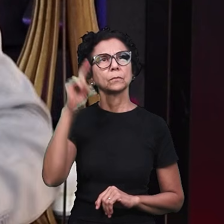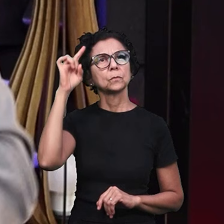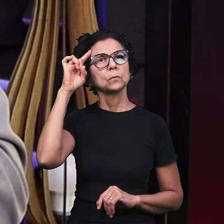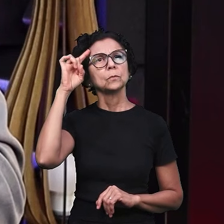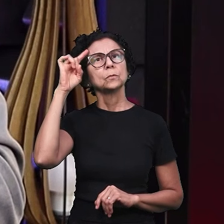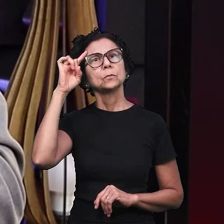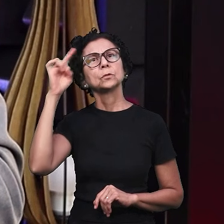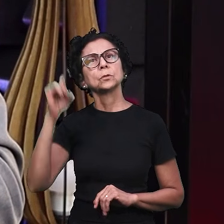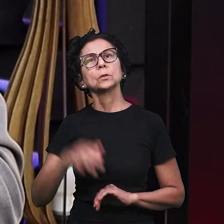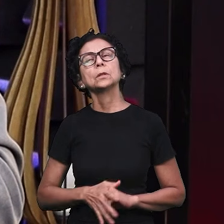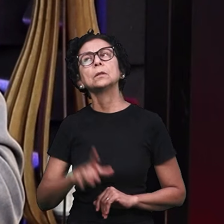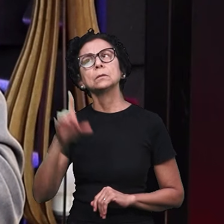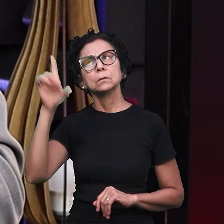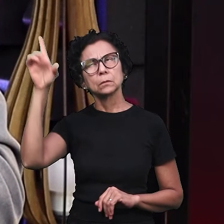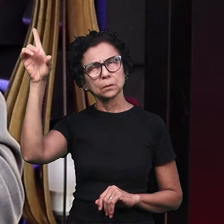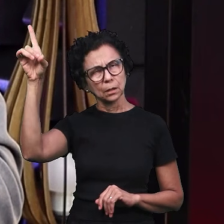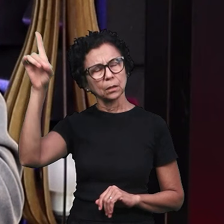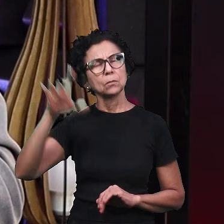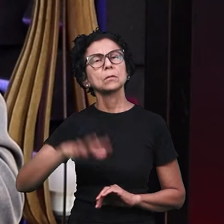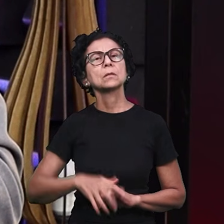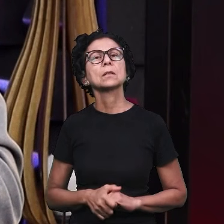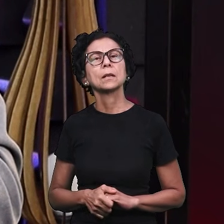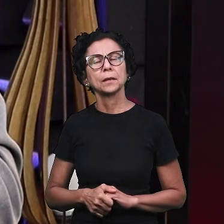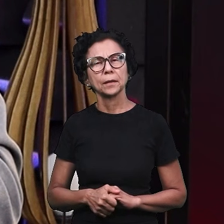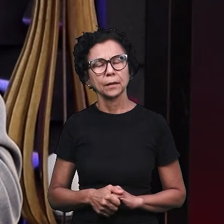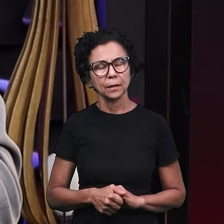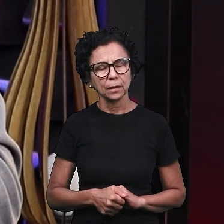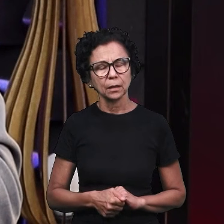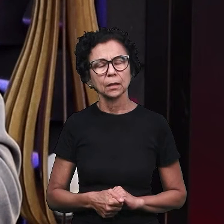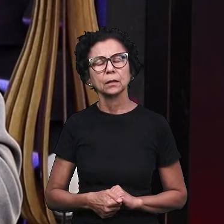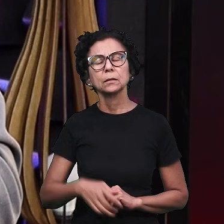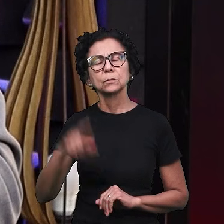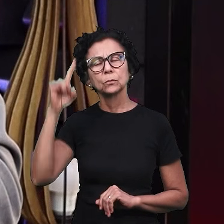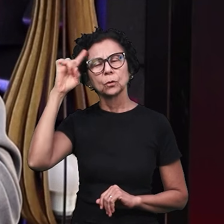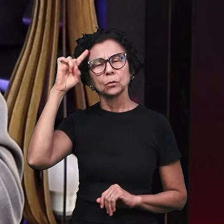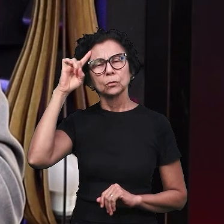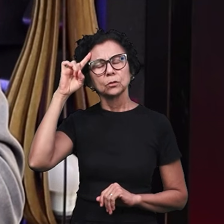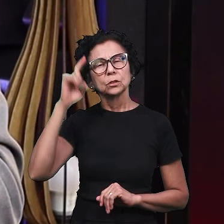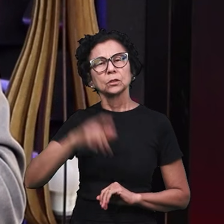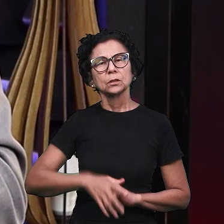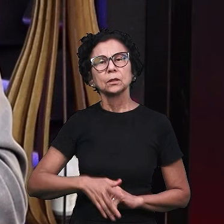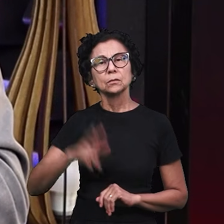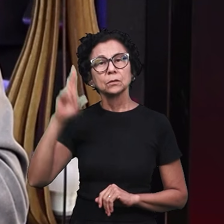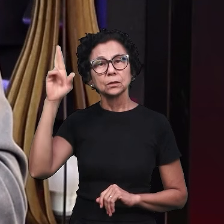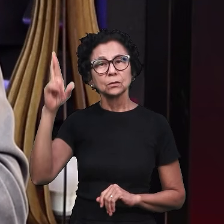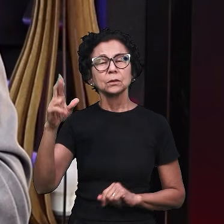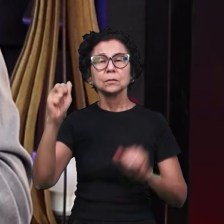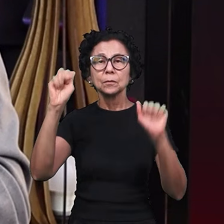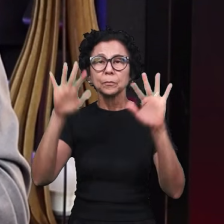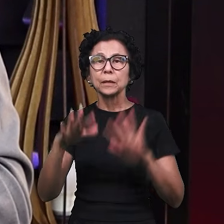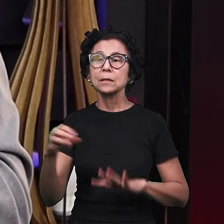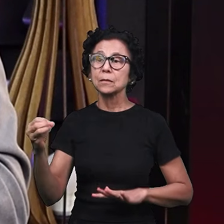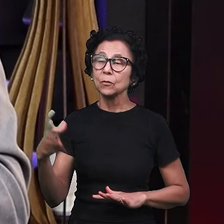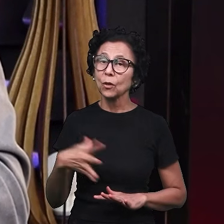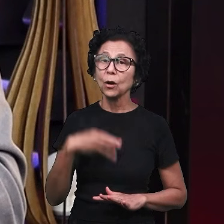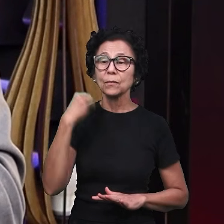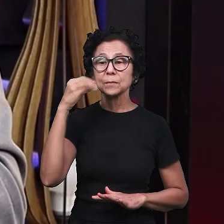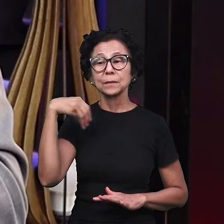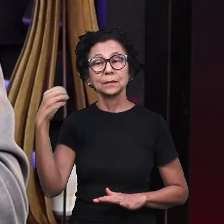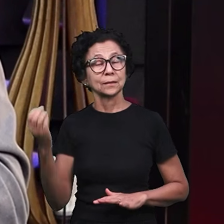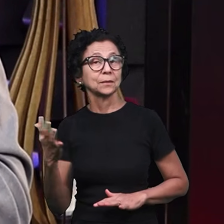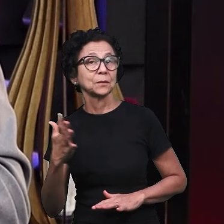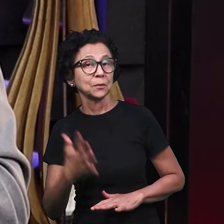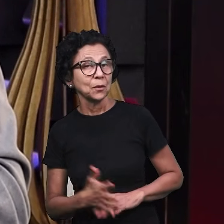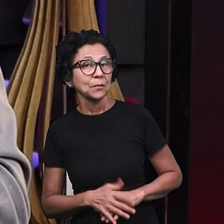Senhor, todos os dias. Deus é Deus de novidades no seguinte sentido, né? Todos os dias o Senhor tem algo novo para